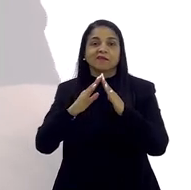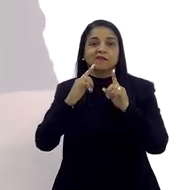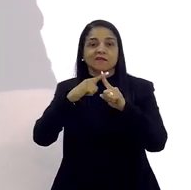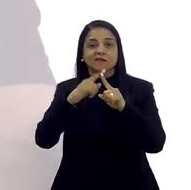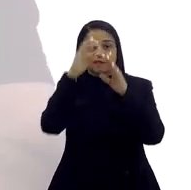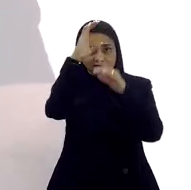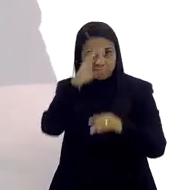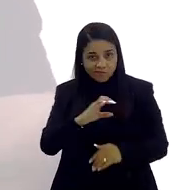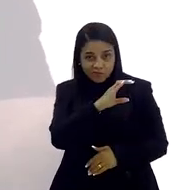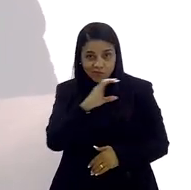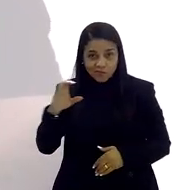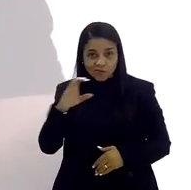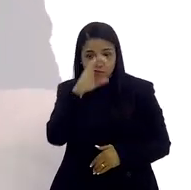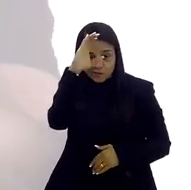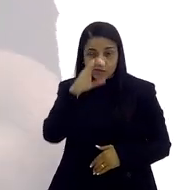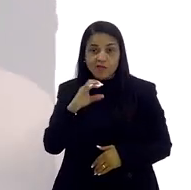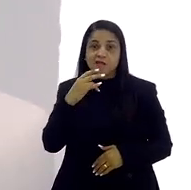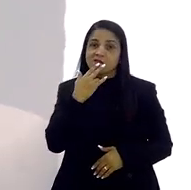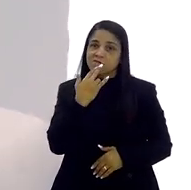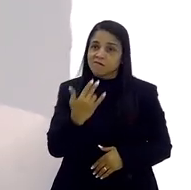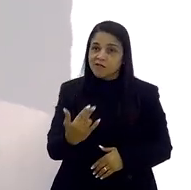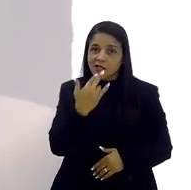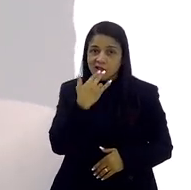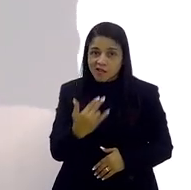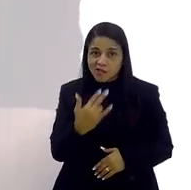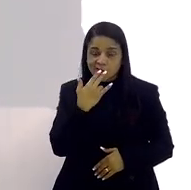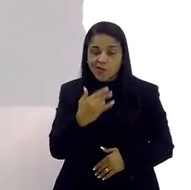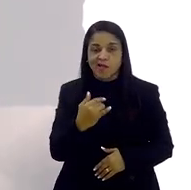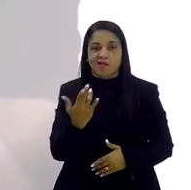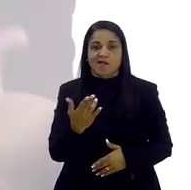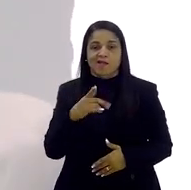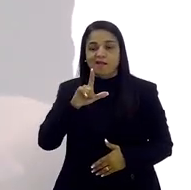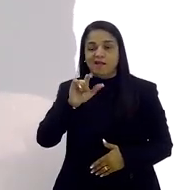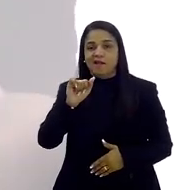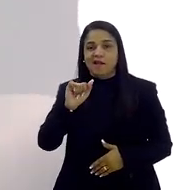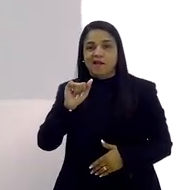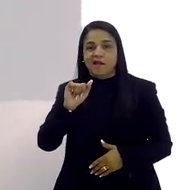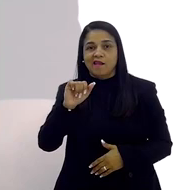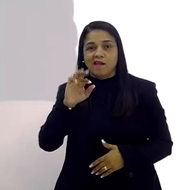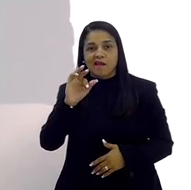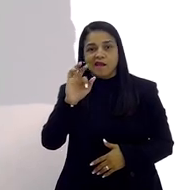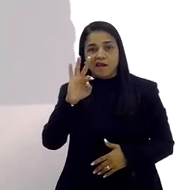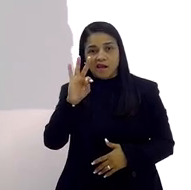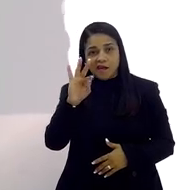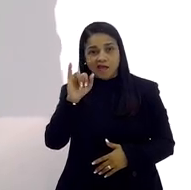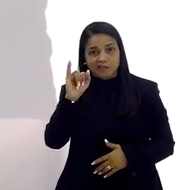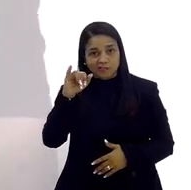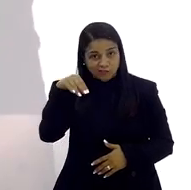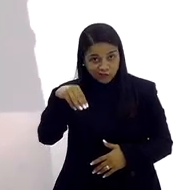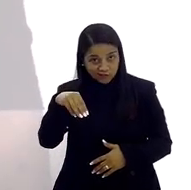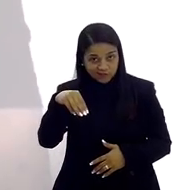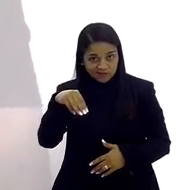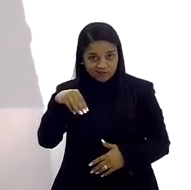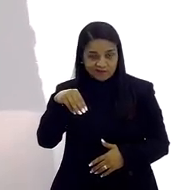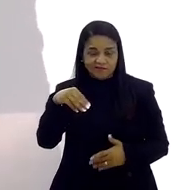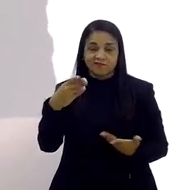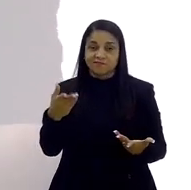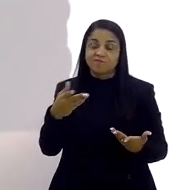ele fala latim e italiano mas é mas ele é